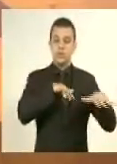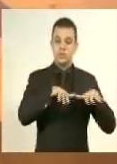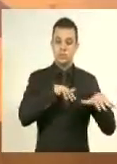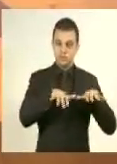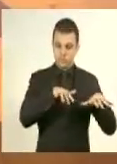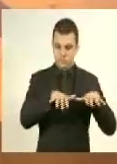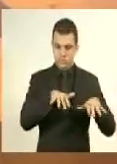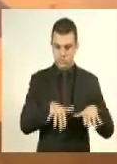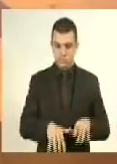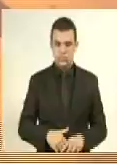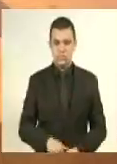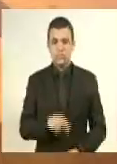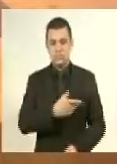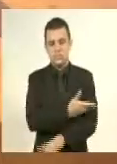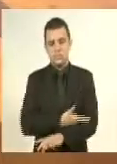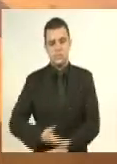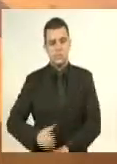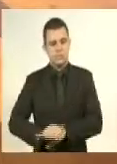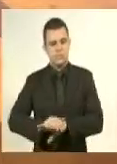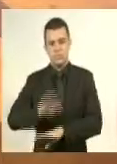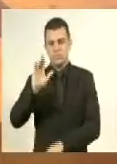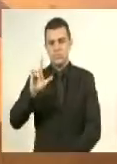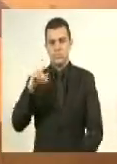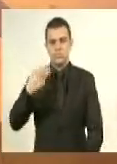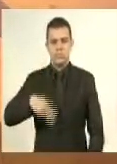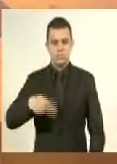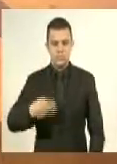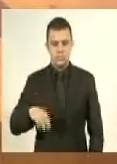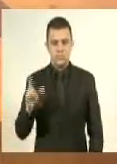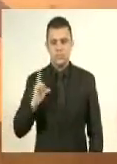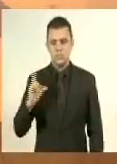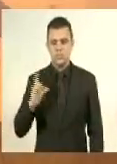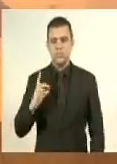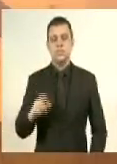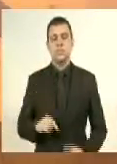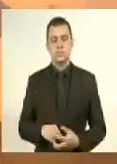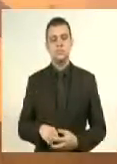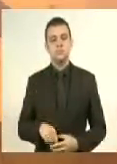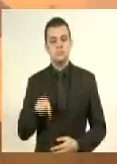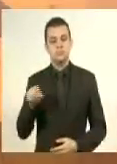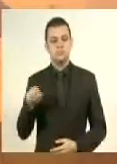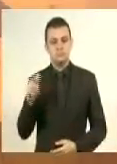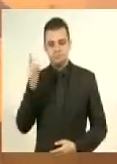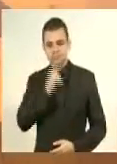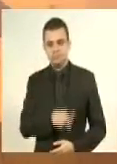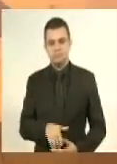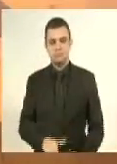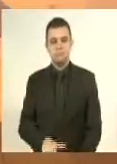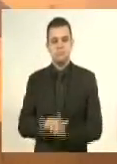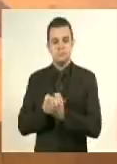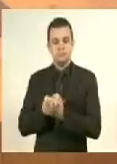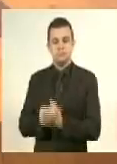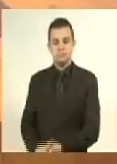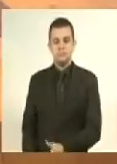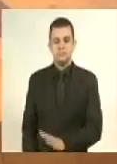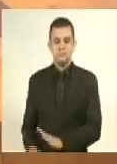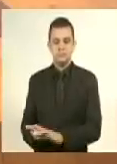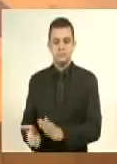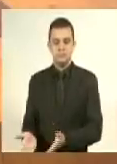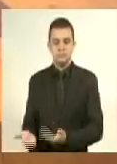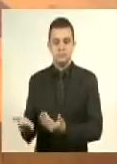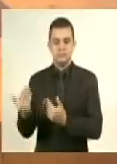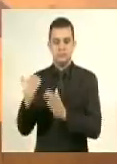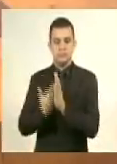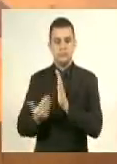Maranhão, que é o Sampaio Corrêa. E isso, sem dúvida nenhuma, coloca aí louros nessa vitória, nessa